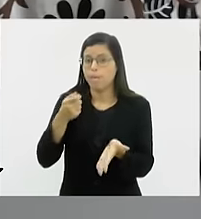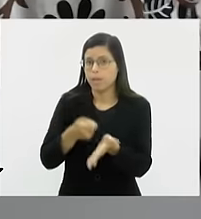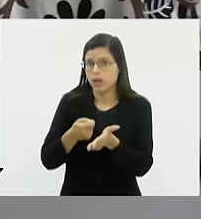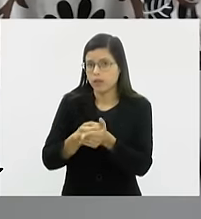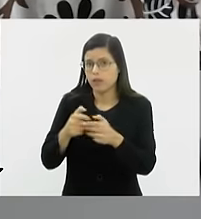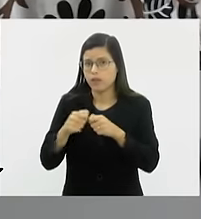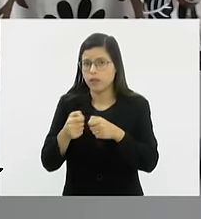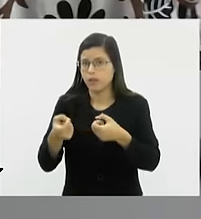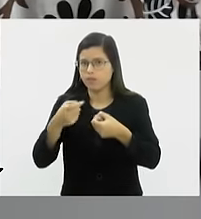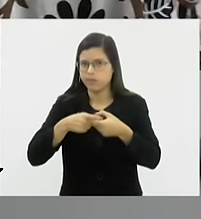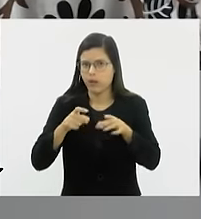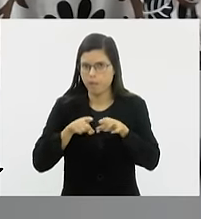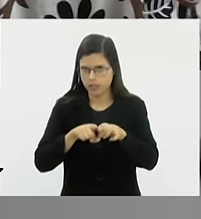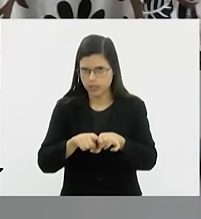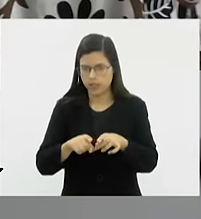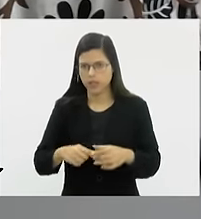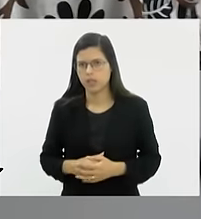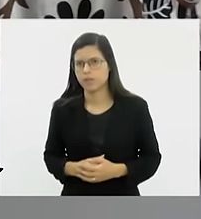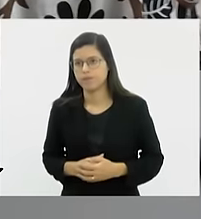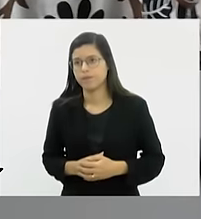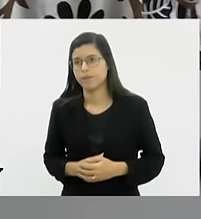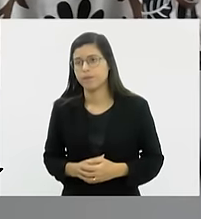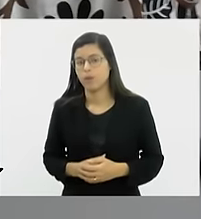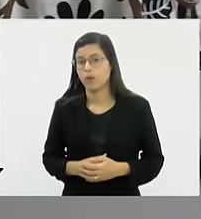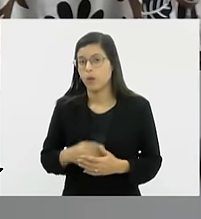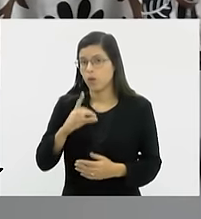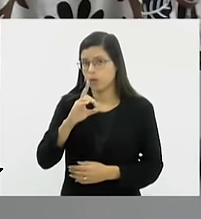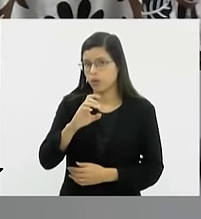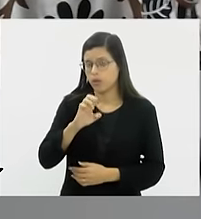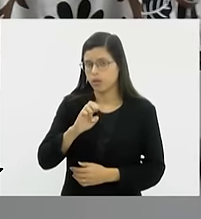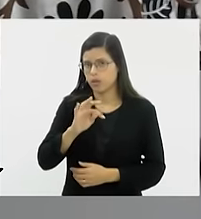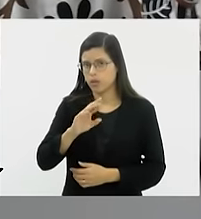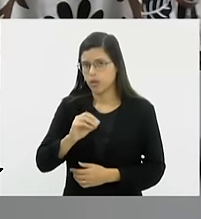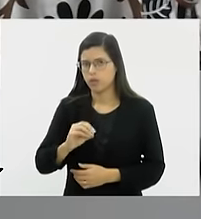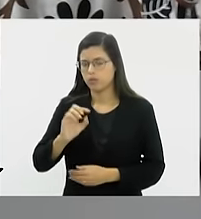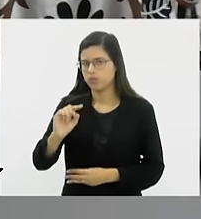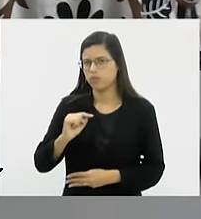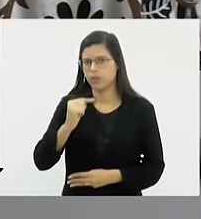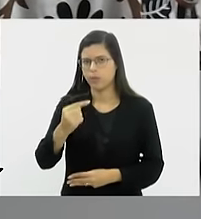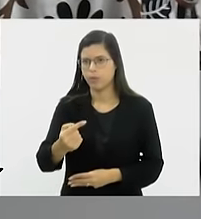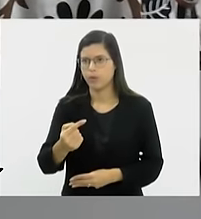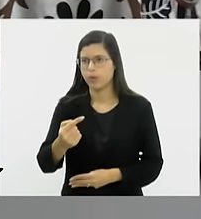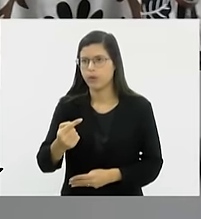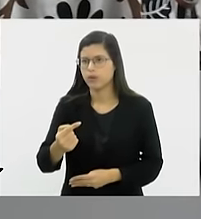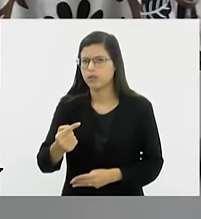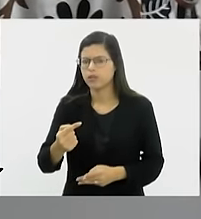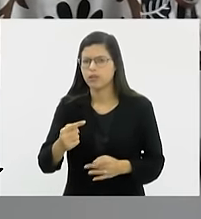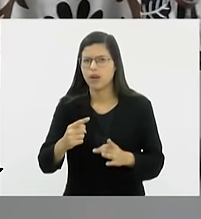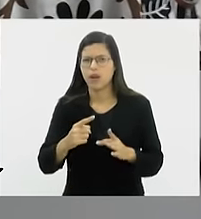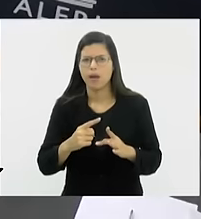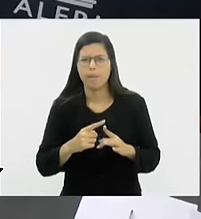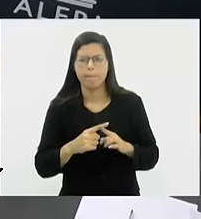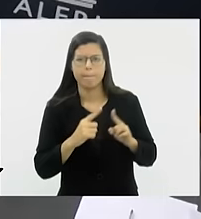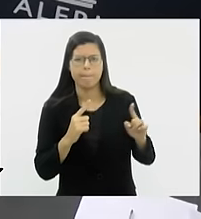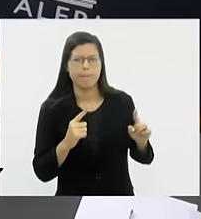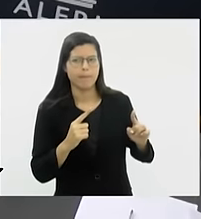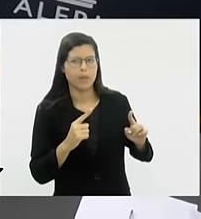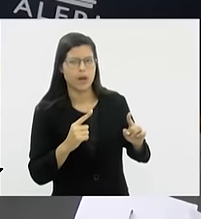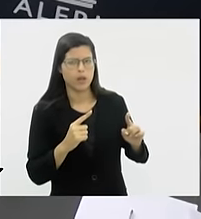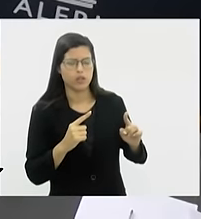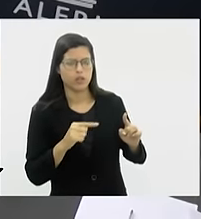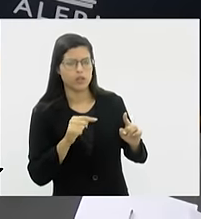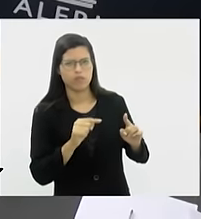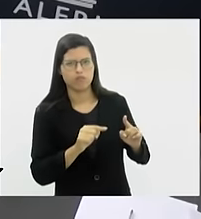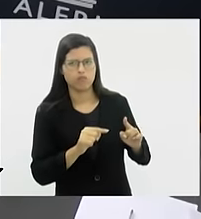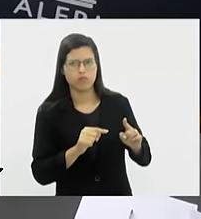consórcio. E nisso, o Detro, após a... Mas a não constituição no ato do